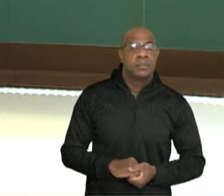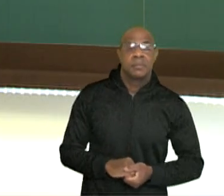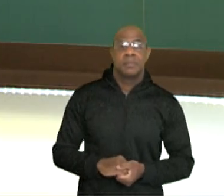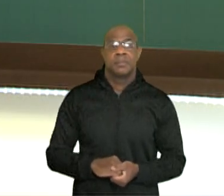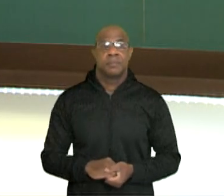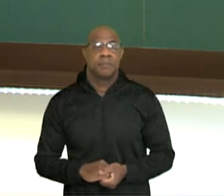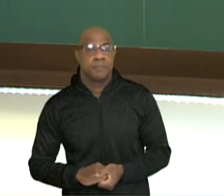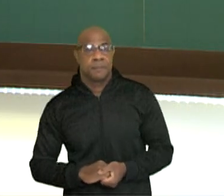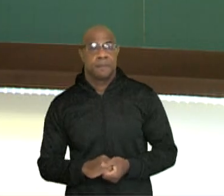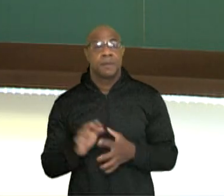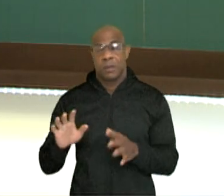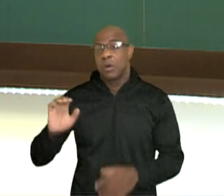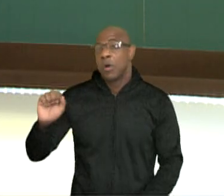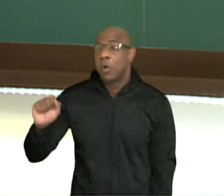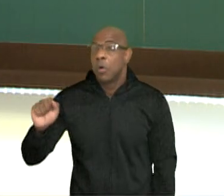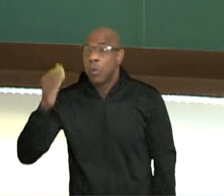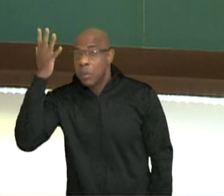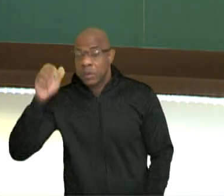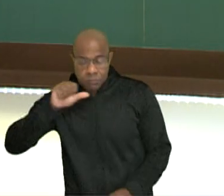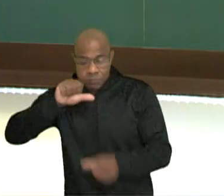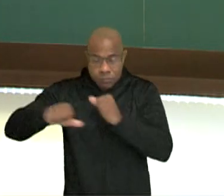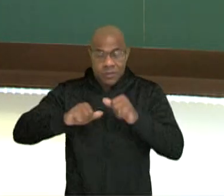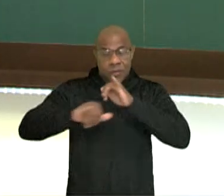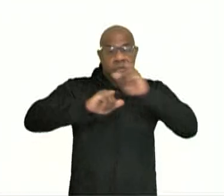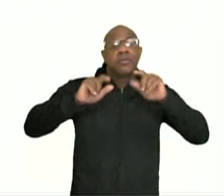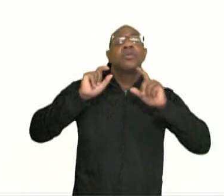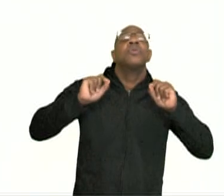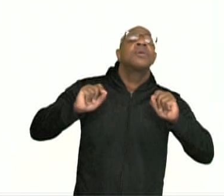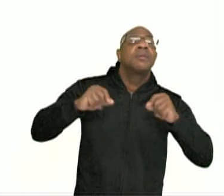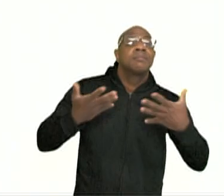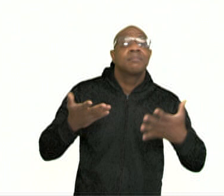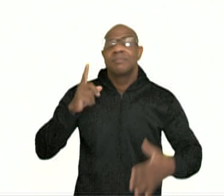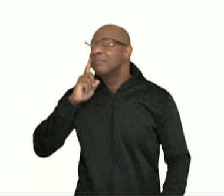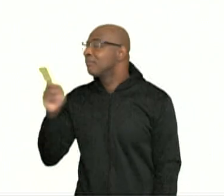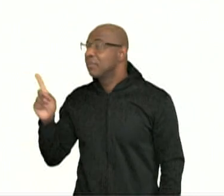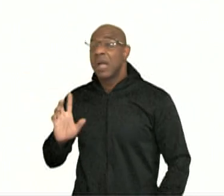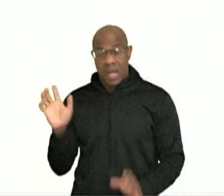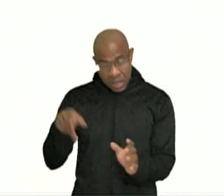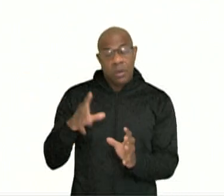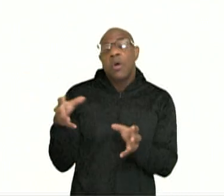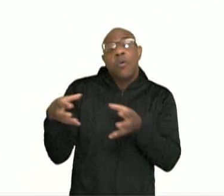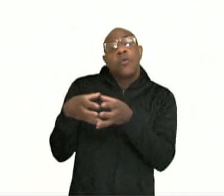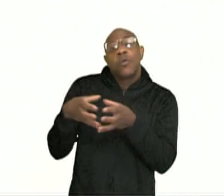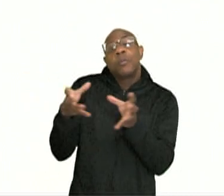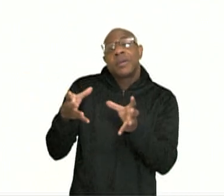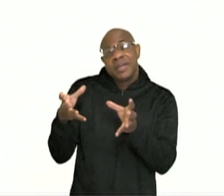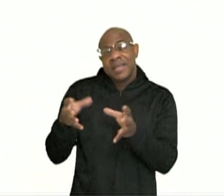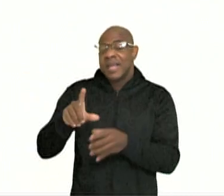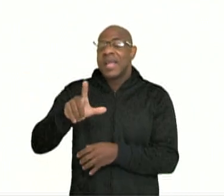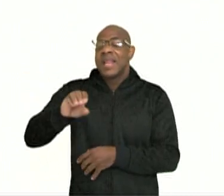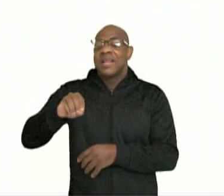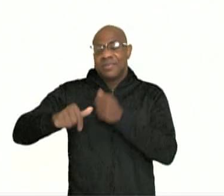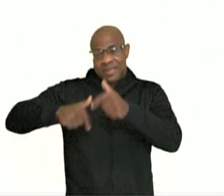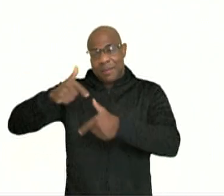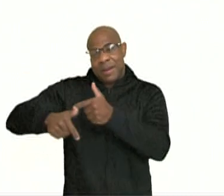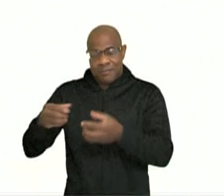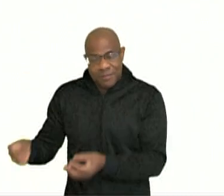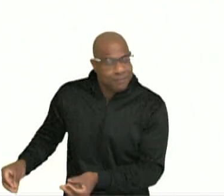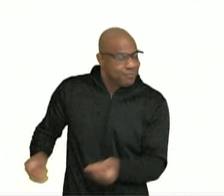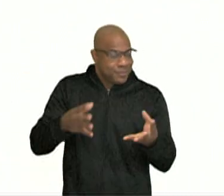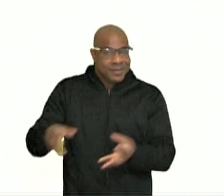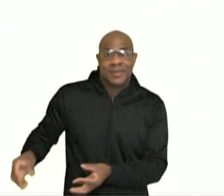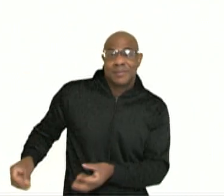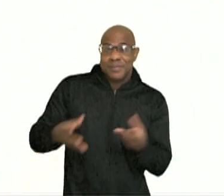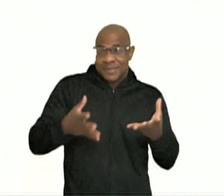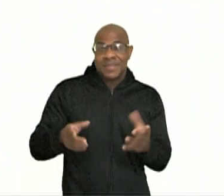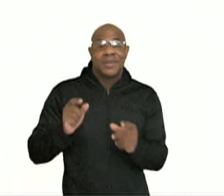Olha lá. O fato, então, foi o seguinte. Um grupo de coletores de lixo de Ankara, na Turquia, então,